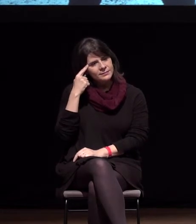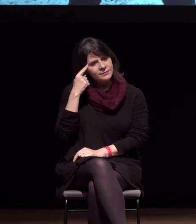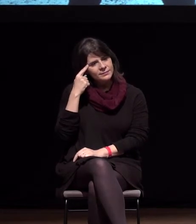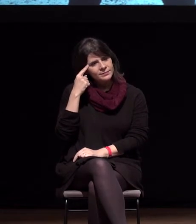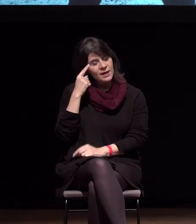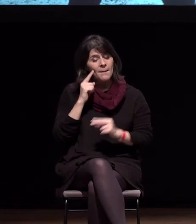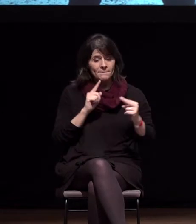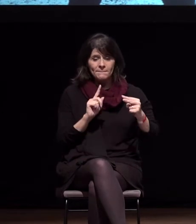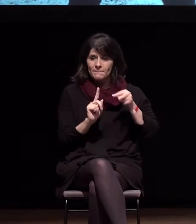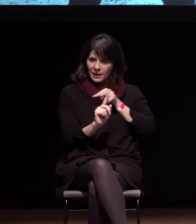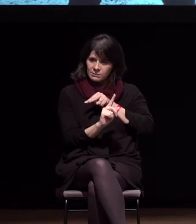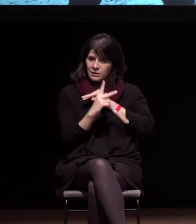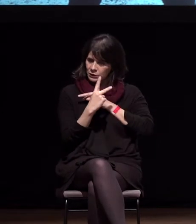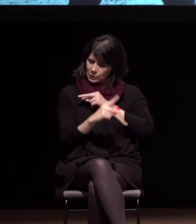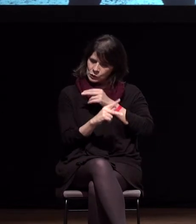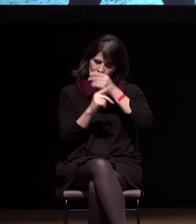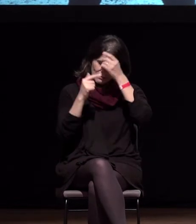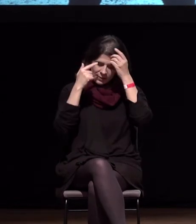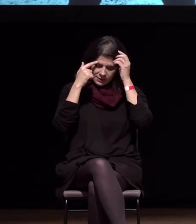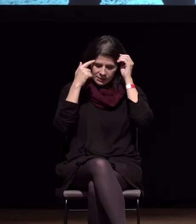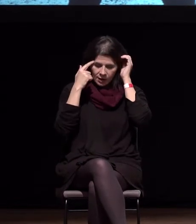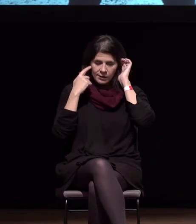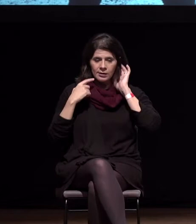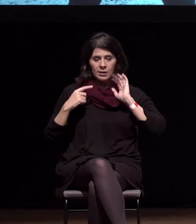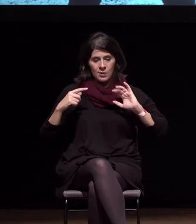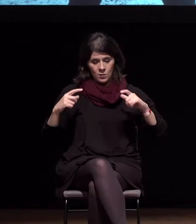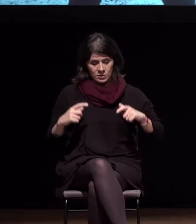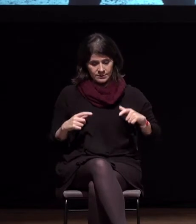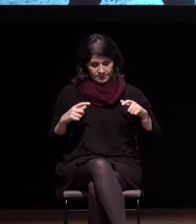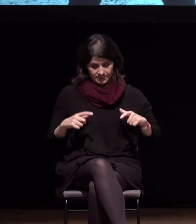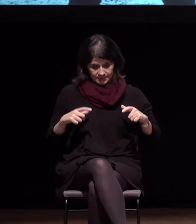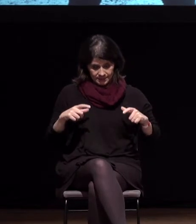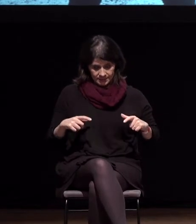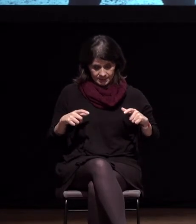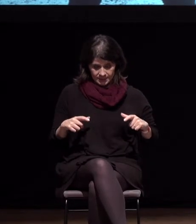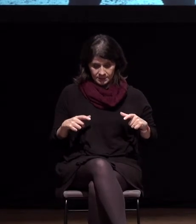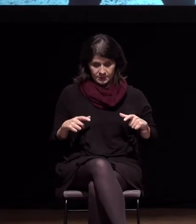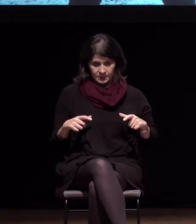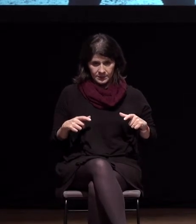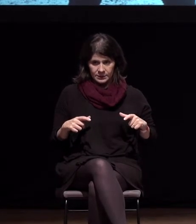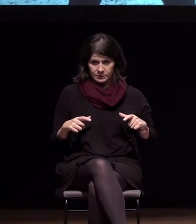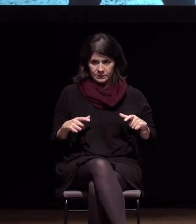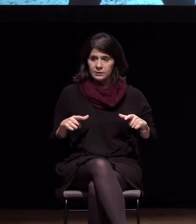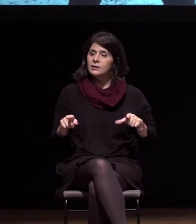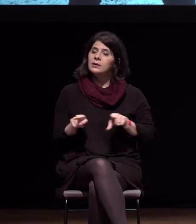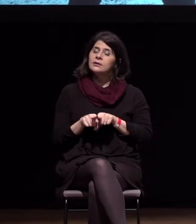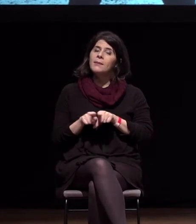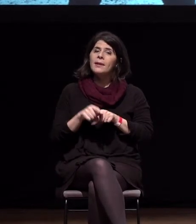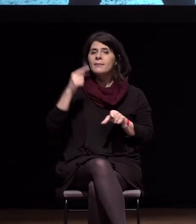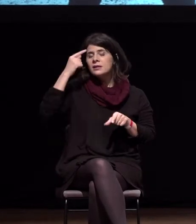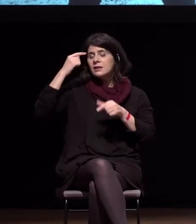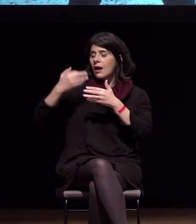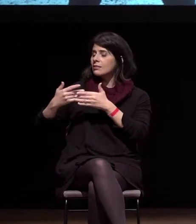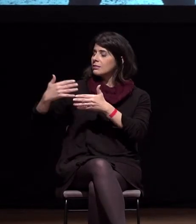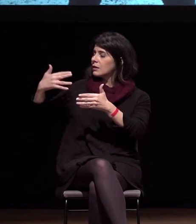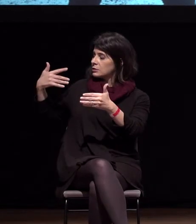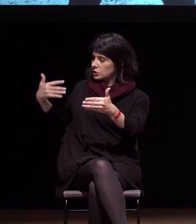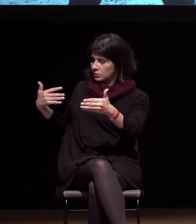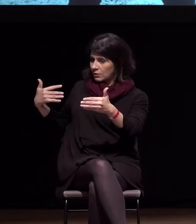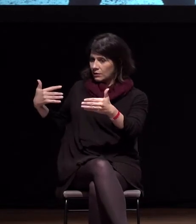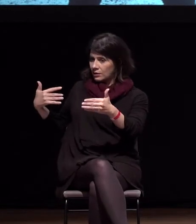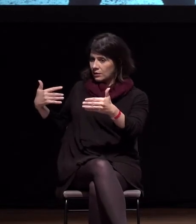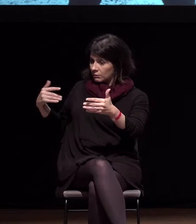trouxe de pensar o espaço e de pensar a trajetória a partir da memória, relacionando isso